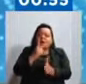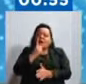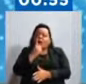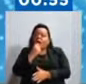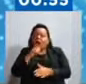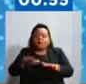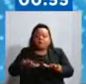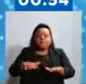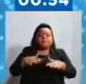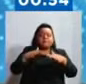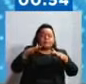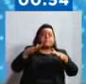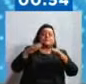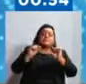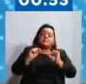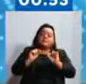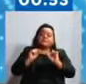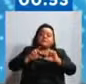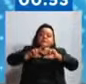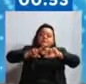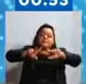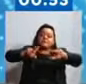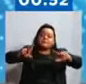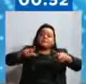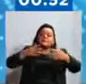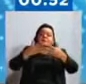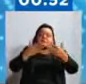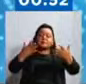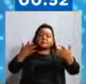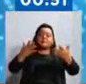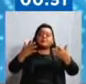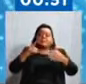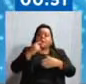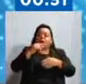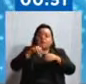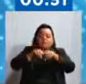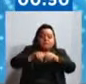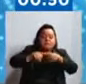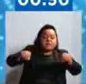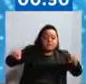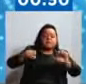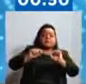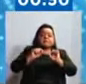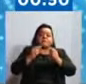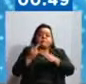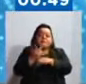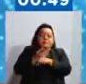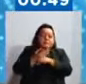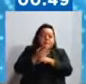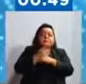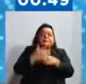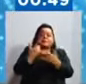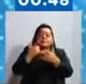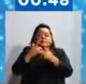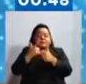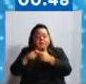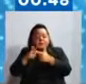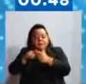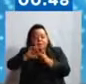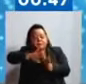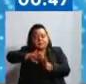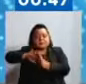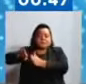básico na área de drenagem, nós vamos resolver buscando soluções que sejam eficientes.